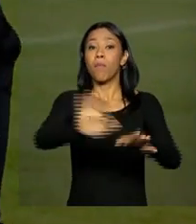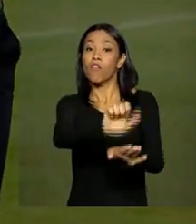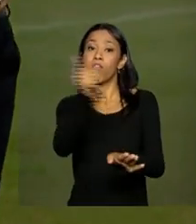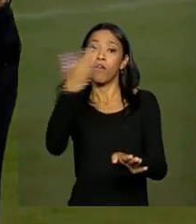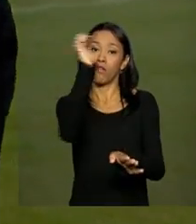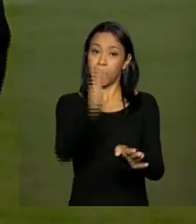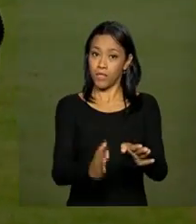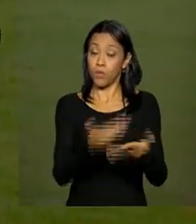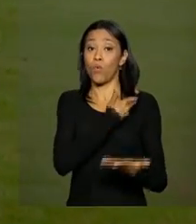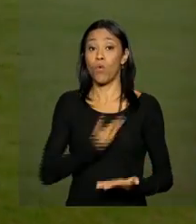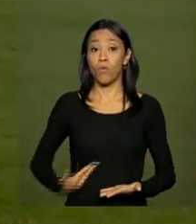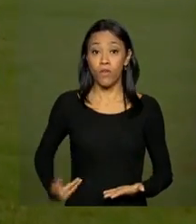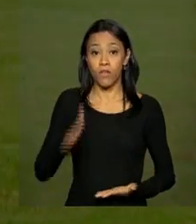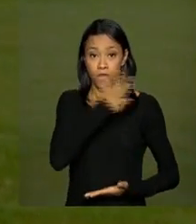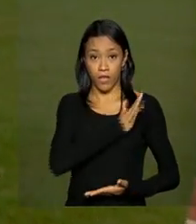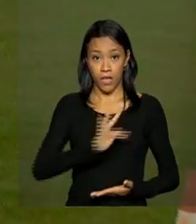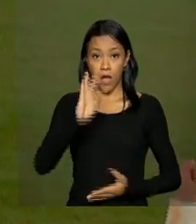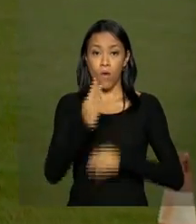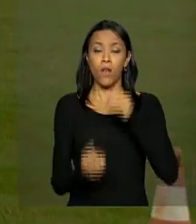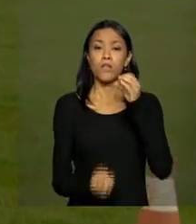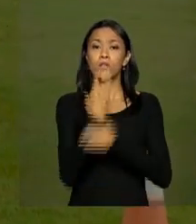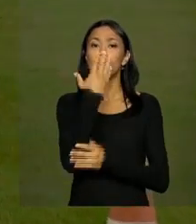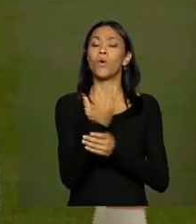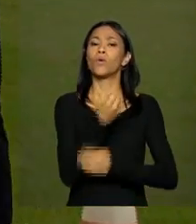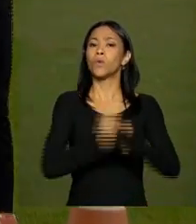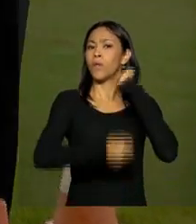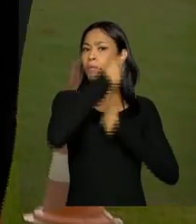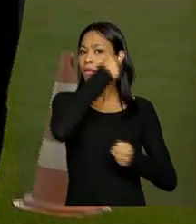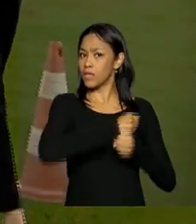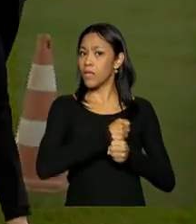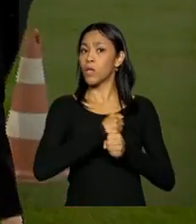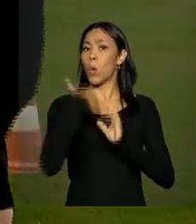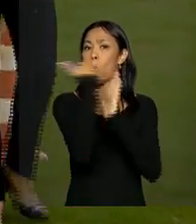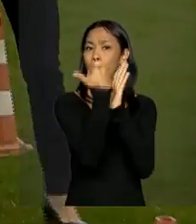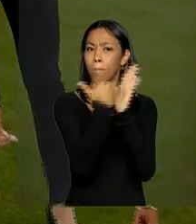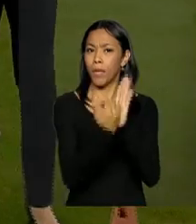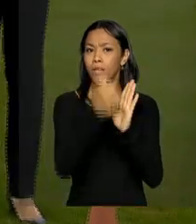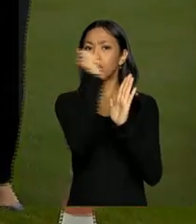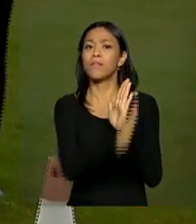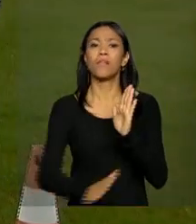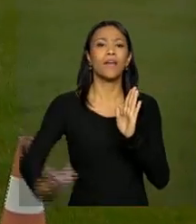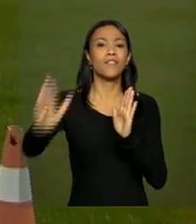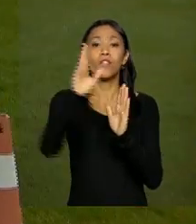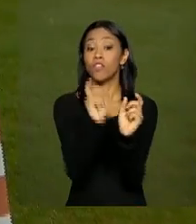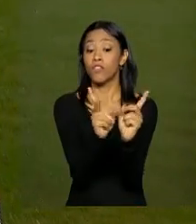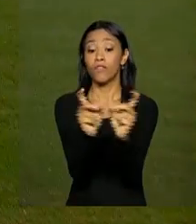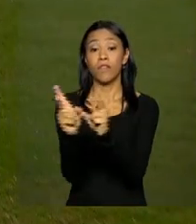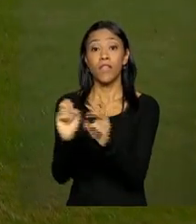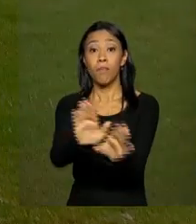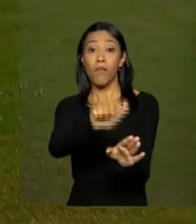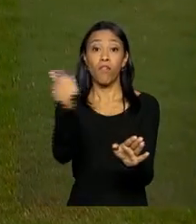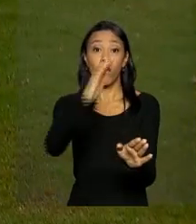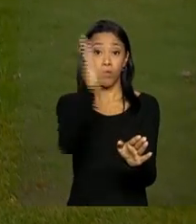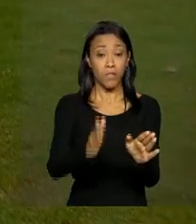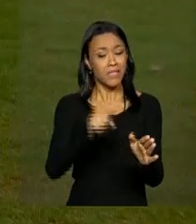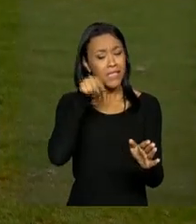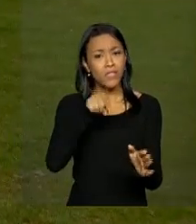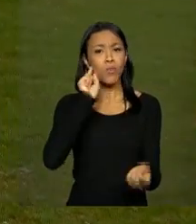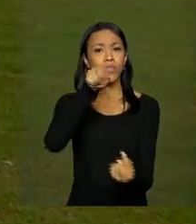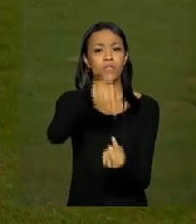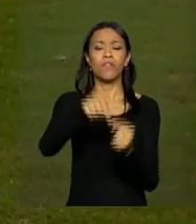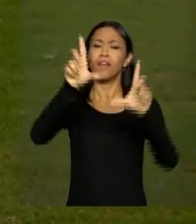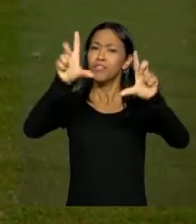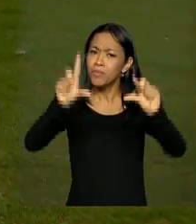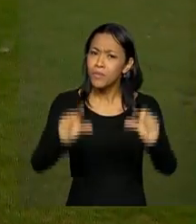federal lançou no ano passado o Plan Nacional de exportações A ideia é eliminar as barreiras que dificultam o